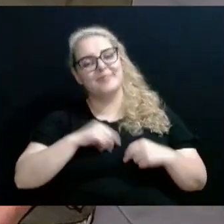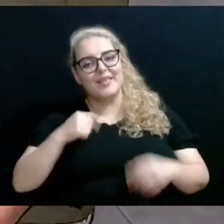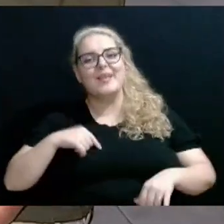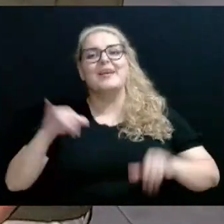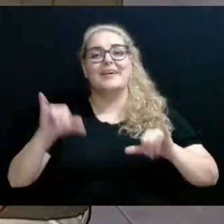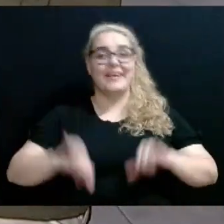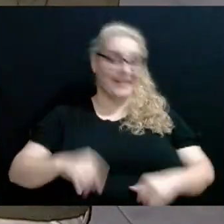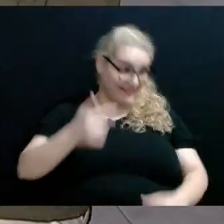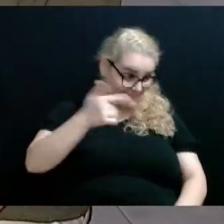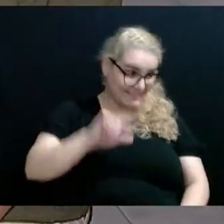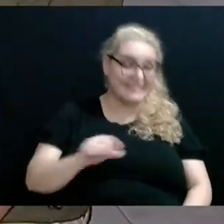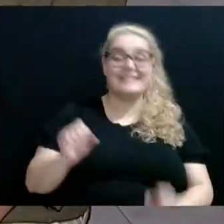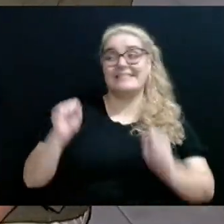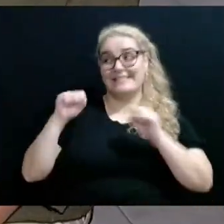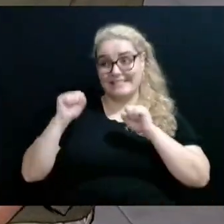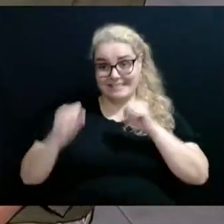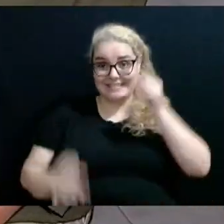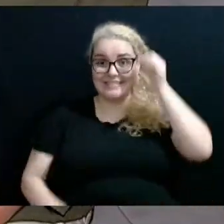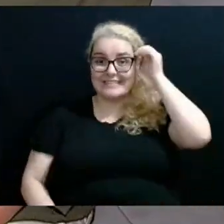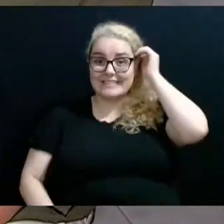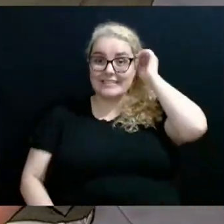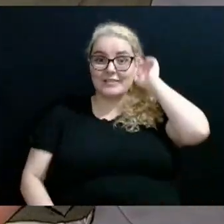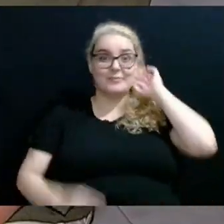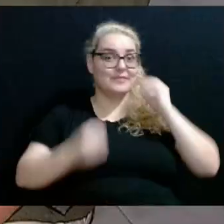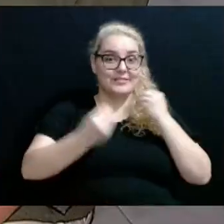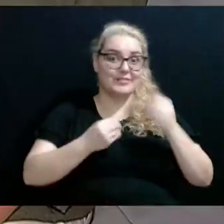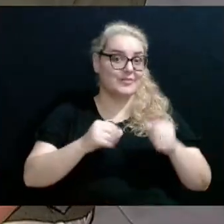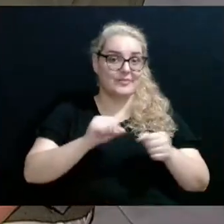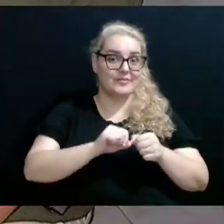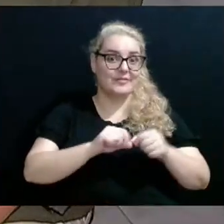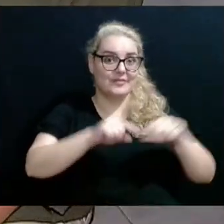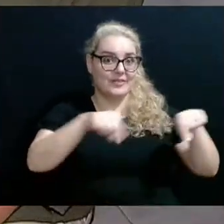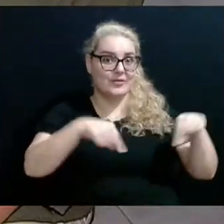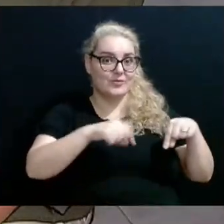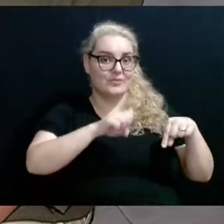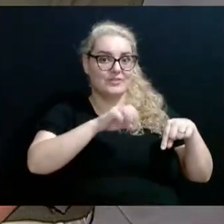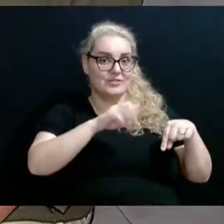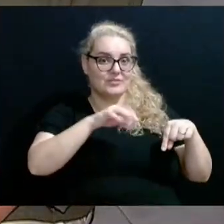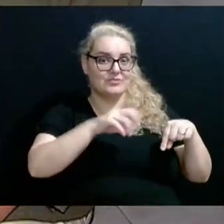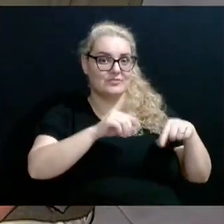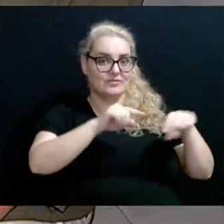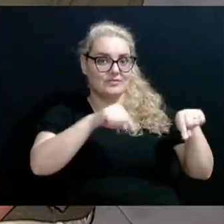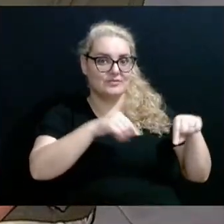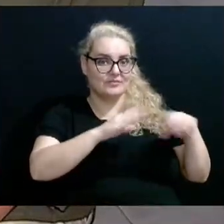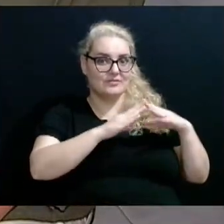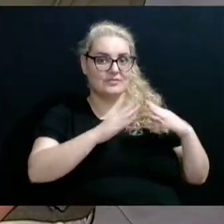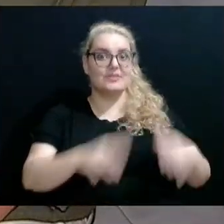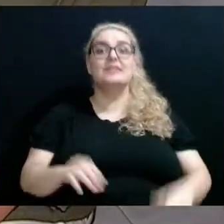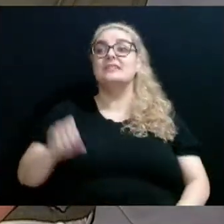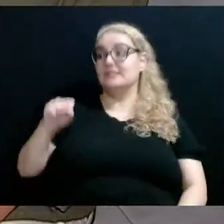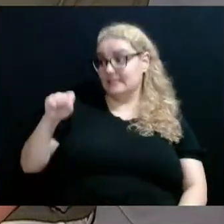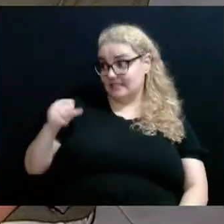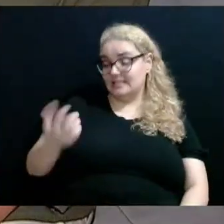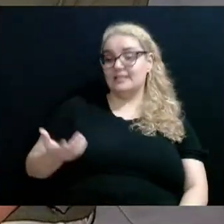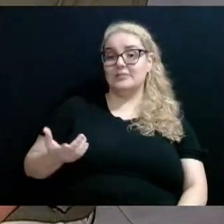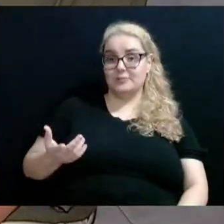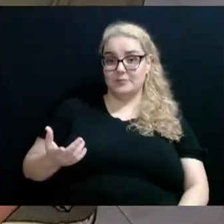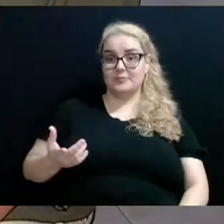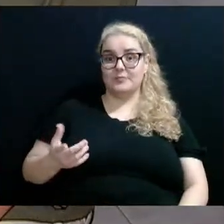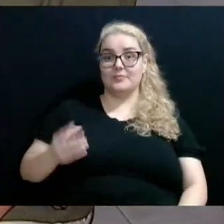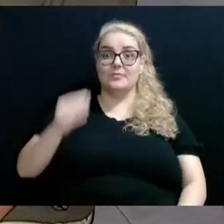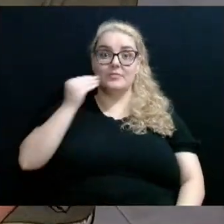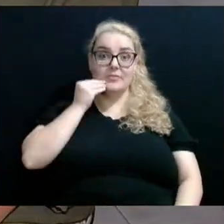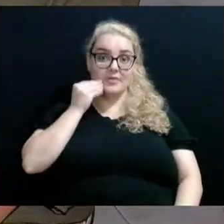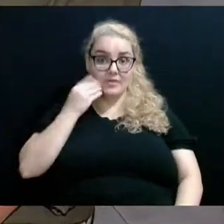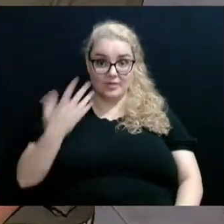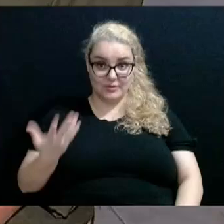Ainda? Mas eu como que falo você faz? assim, Você criou um sim, mini estúdio? Você tem um eu cantinho aqui em tenho, casa? sim, eu tento pegar na